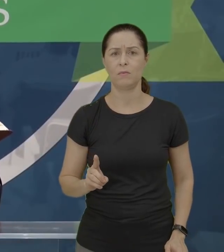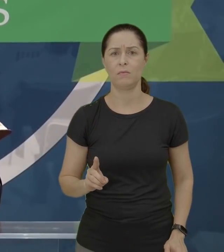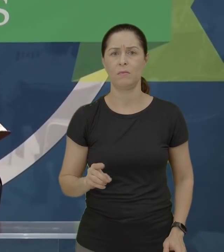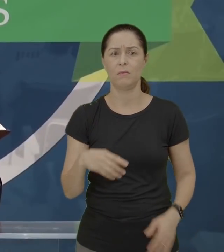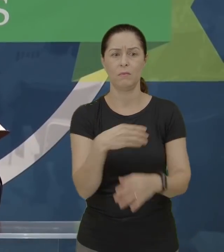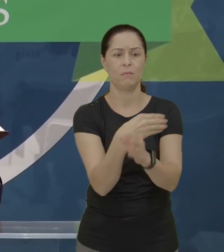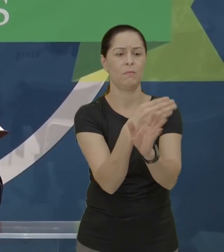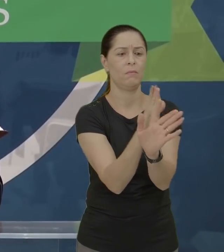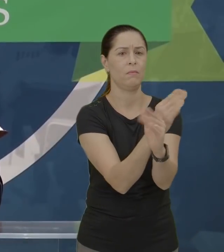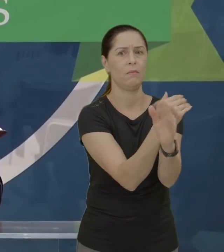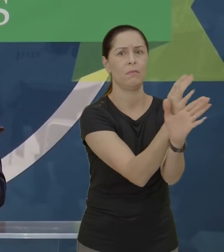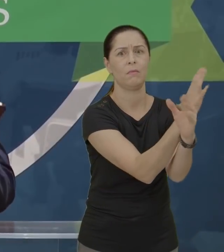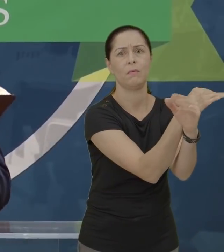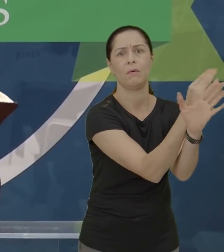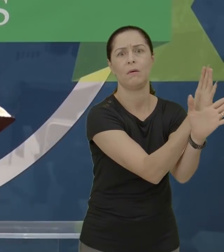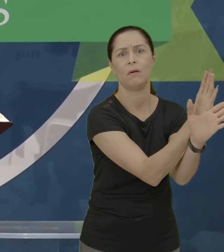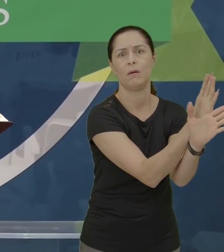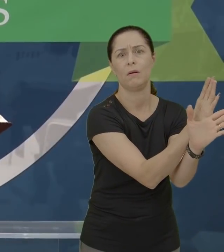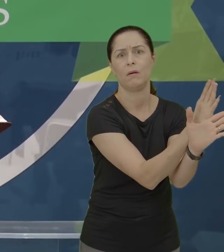Relaxado,